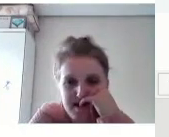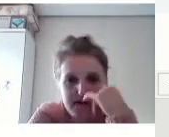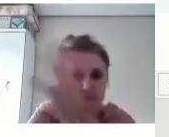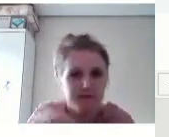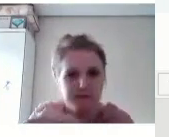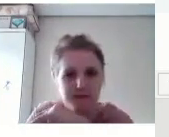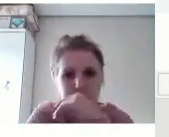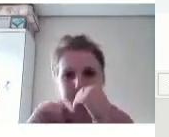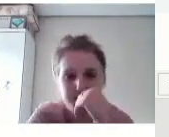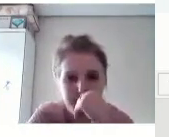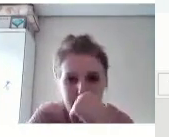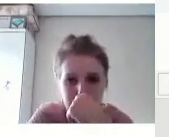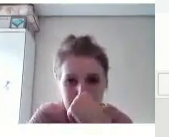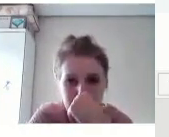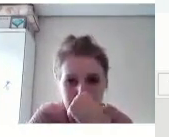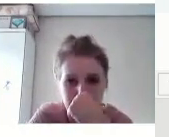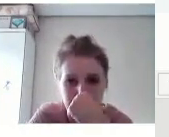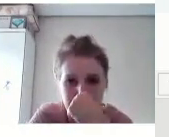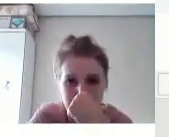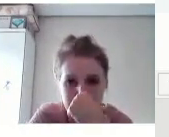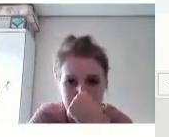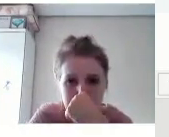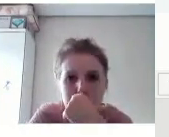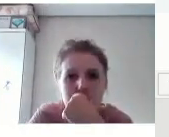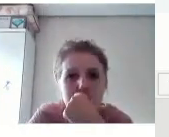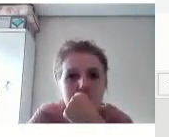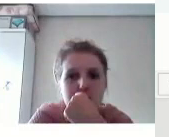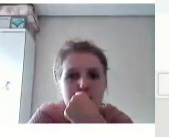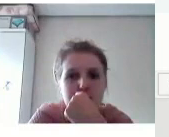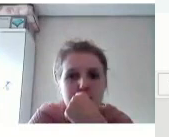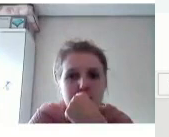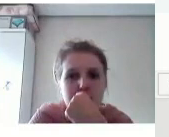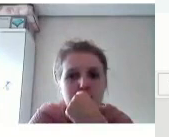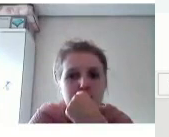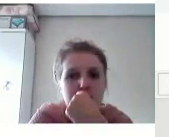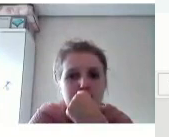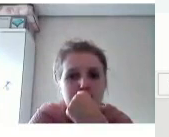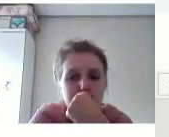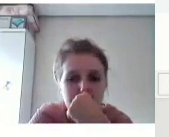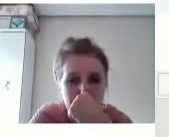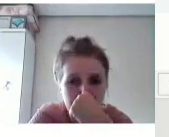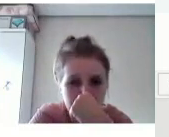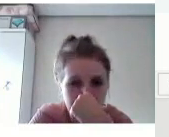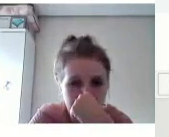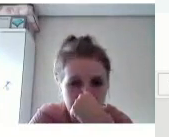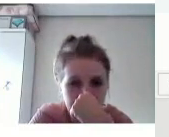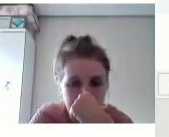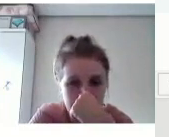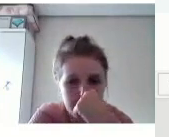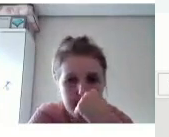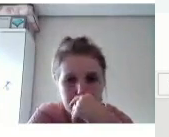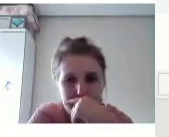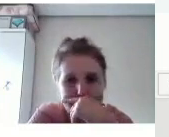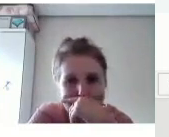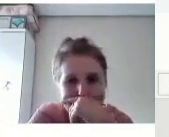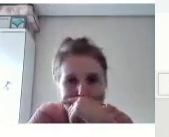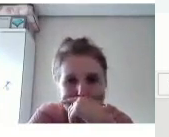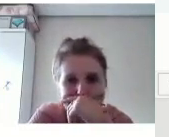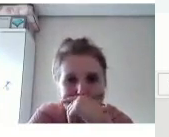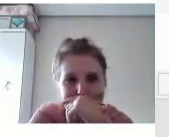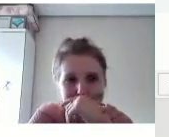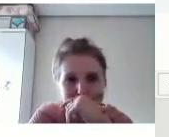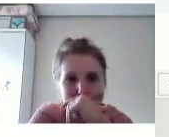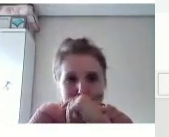o somatório em I está onde tem coordenadas, né? Porque em mecânica clássica a gente tem várias coordenadas generalizadas, né? Para